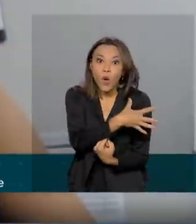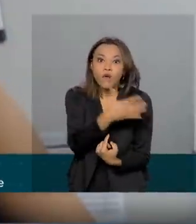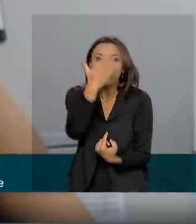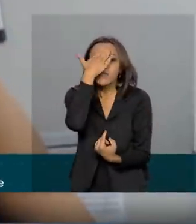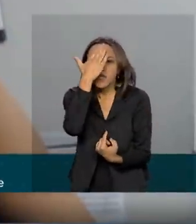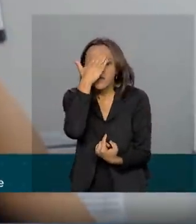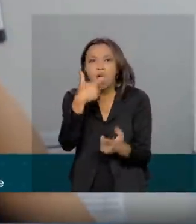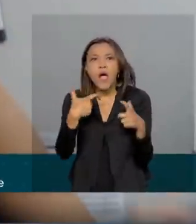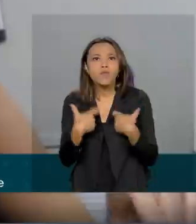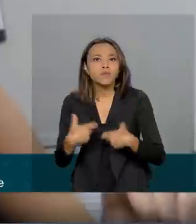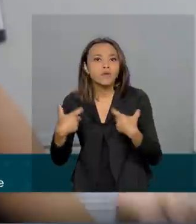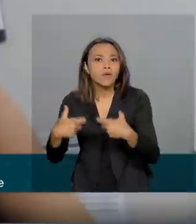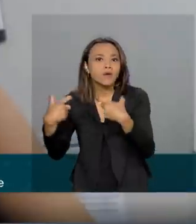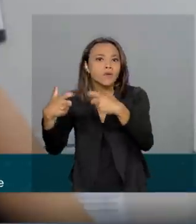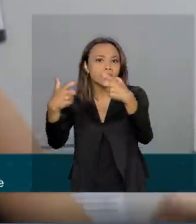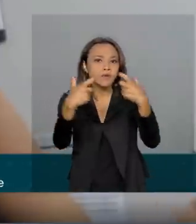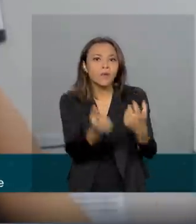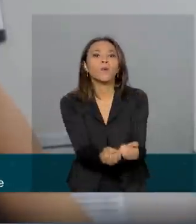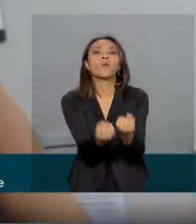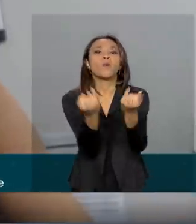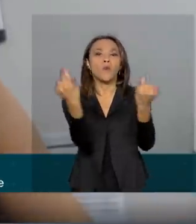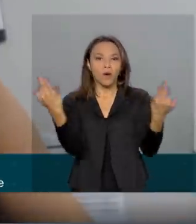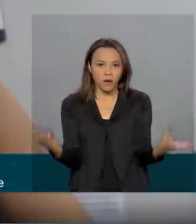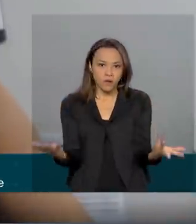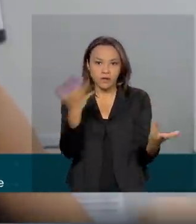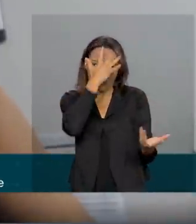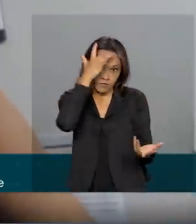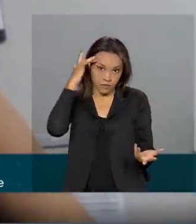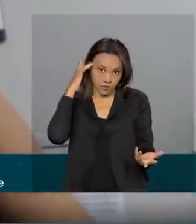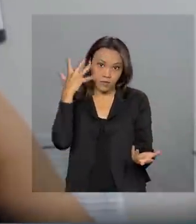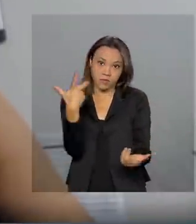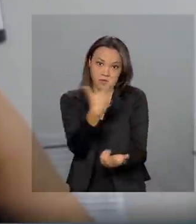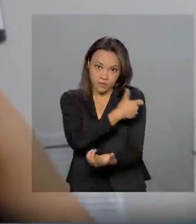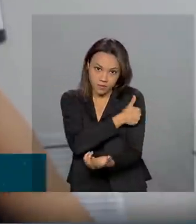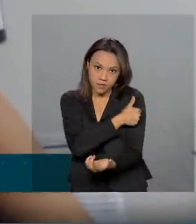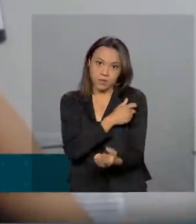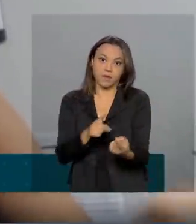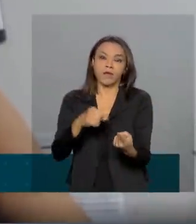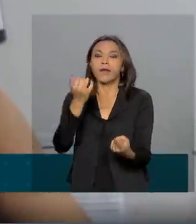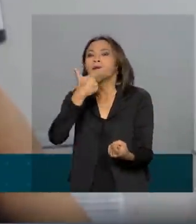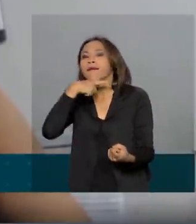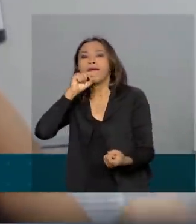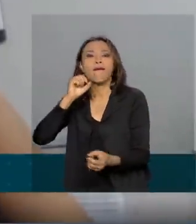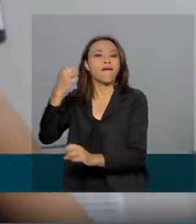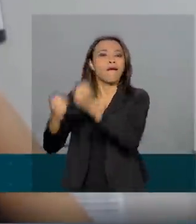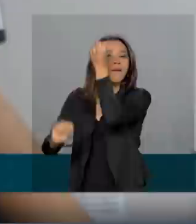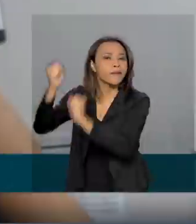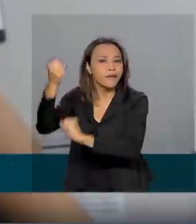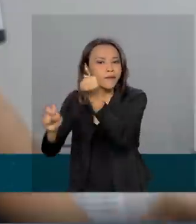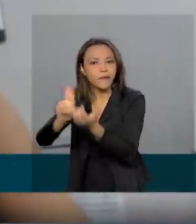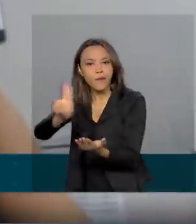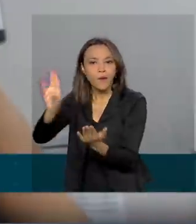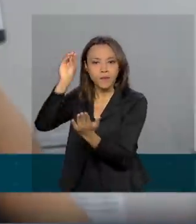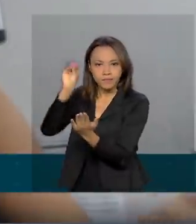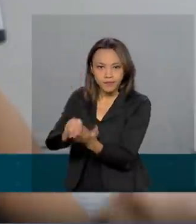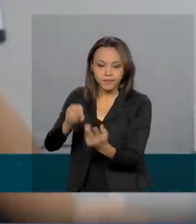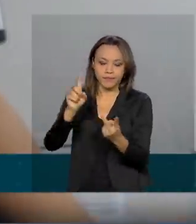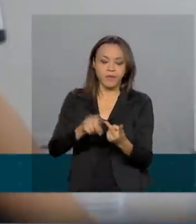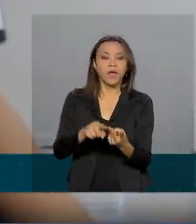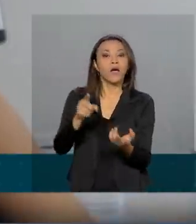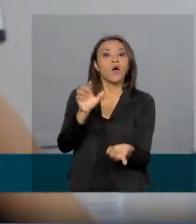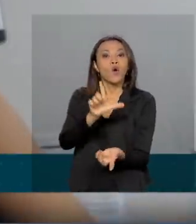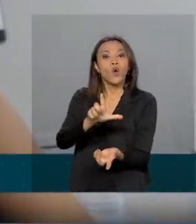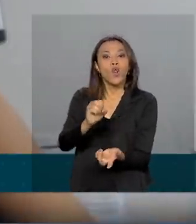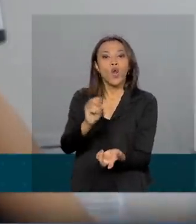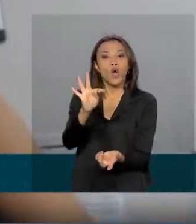rastreamento dessa vacina de acordo com o produtor de acordo com o lote de acordo com a